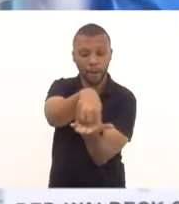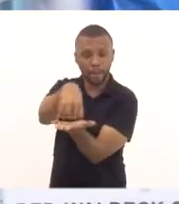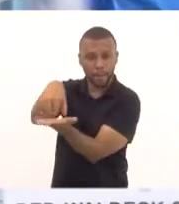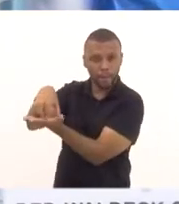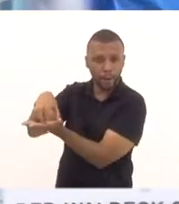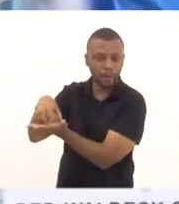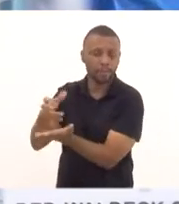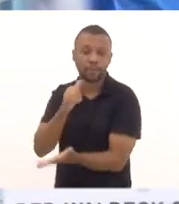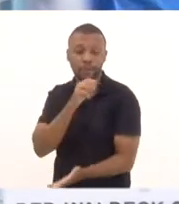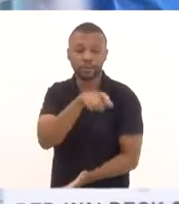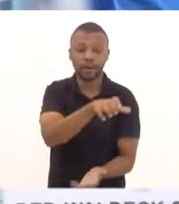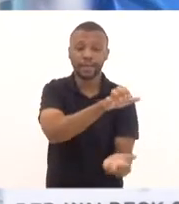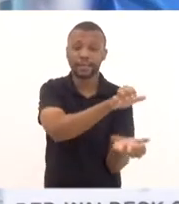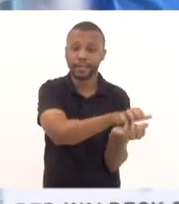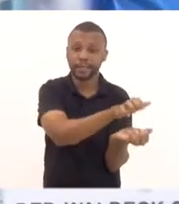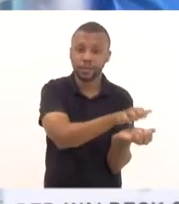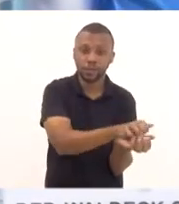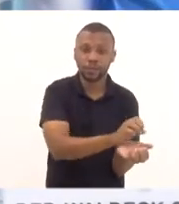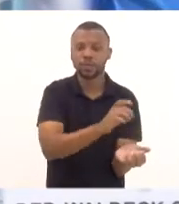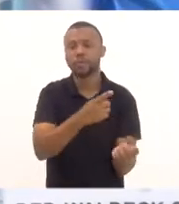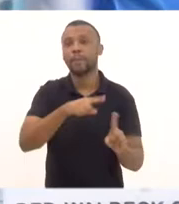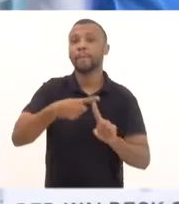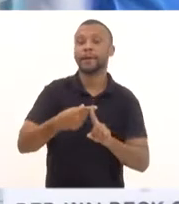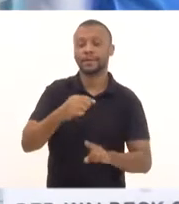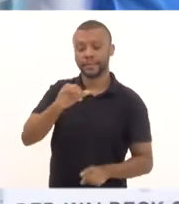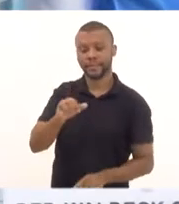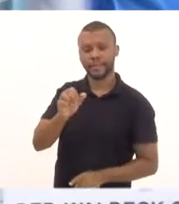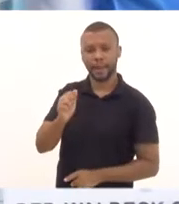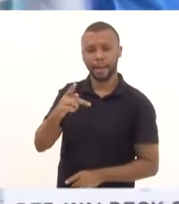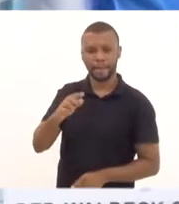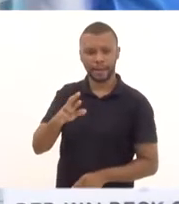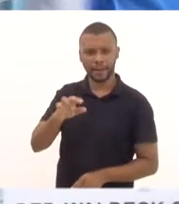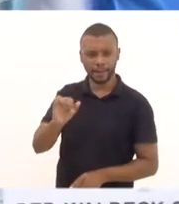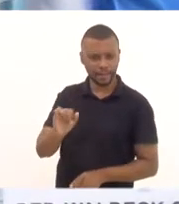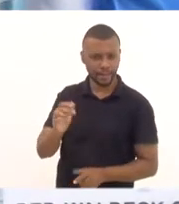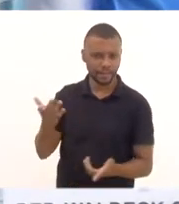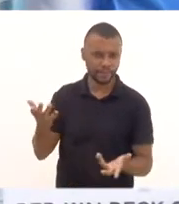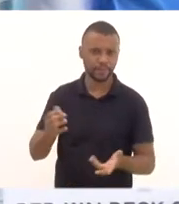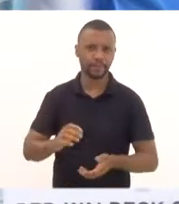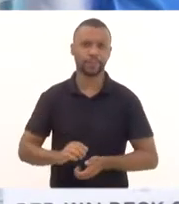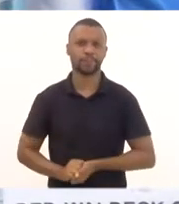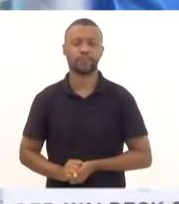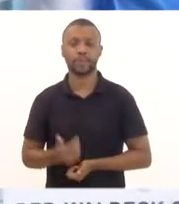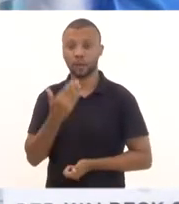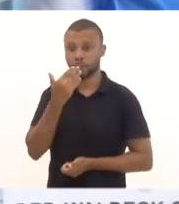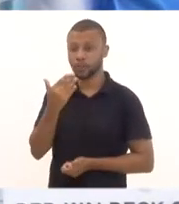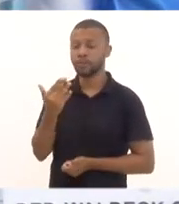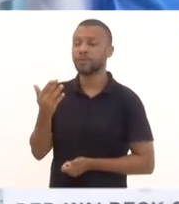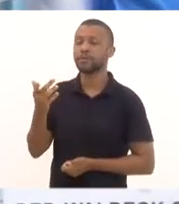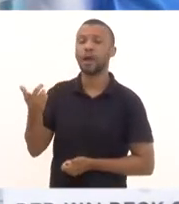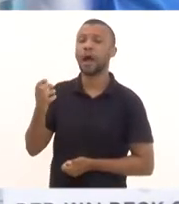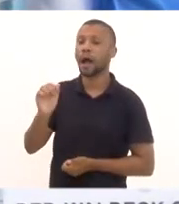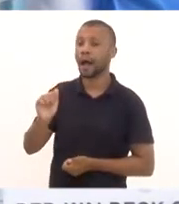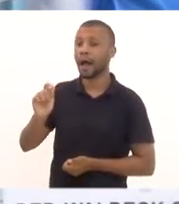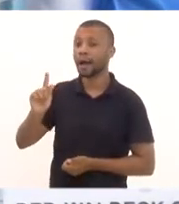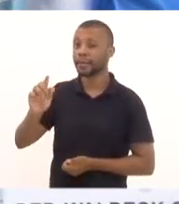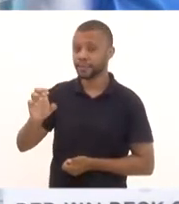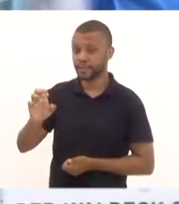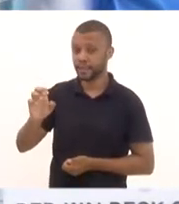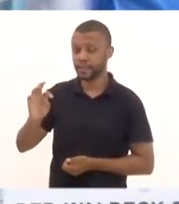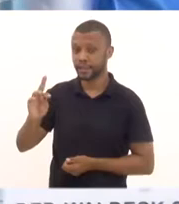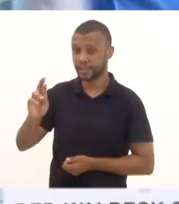quer seja a morte Santa Cruz que esses ramal Japeri um Solitário solicitar junto agetransp Qual foi a base